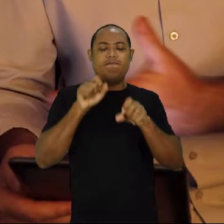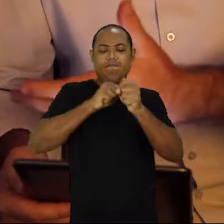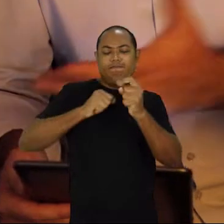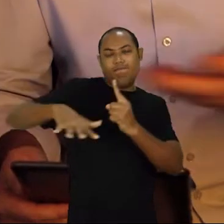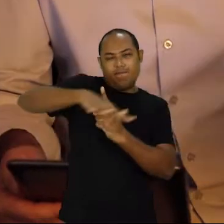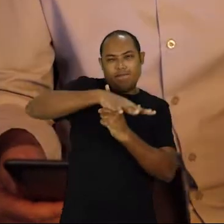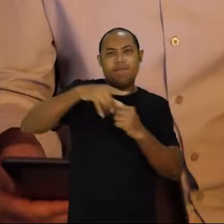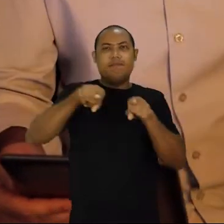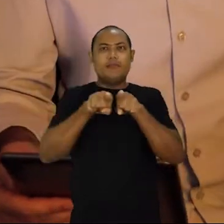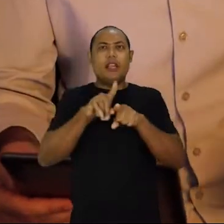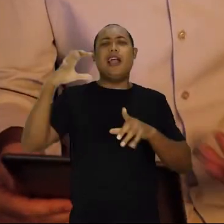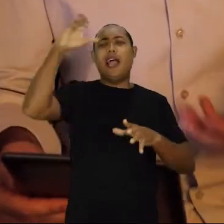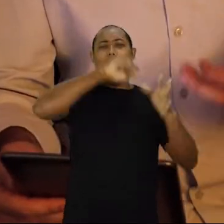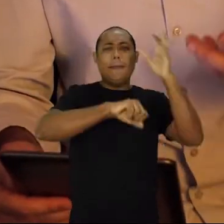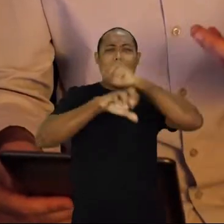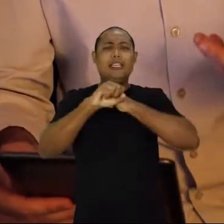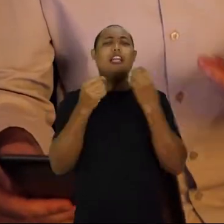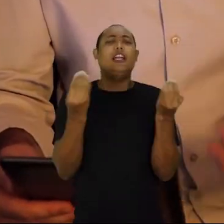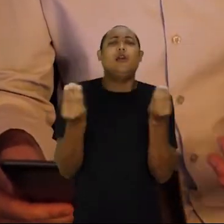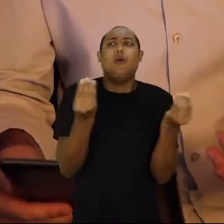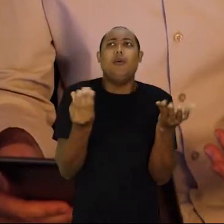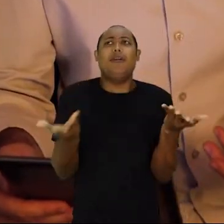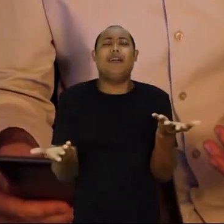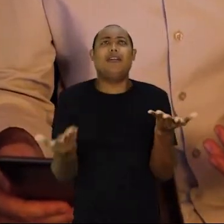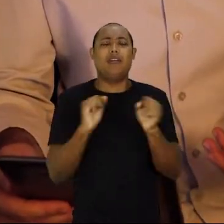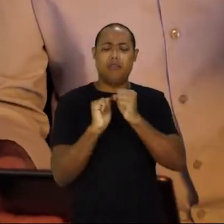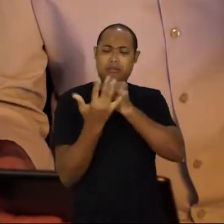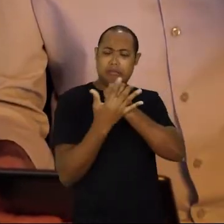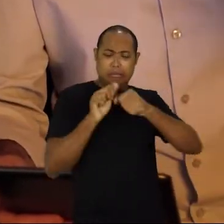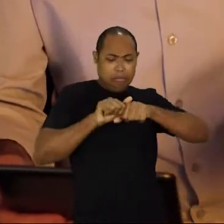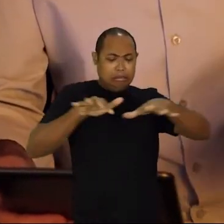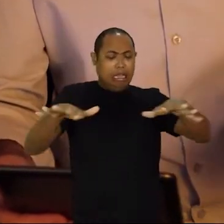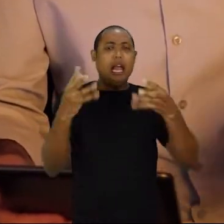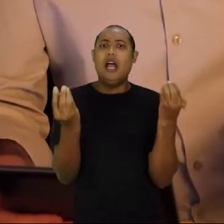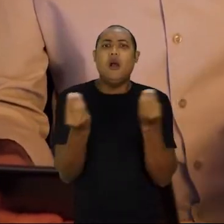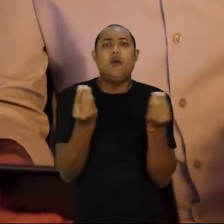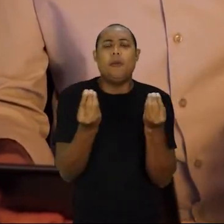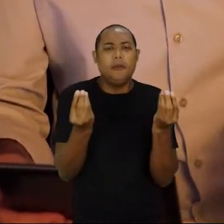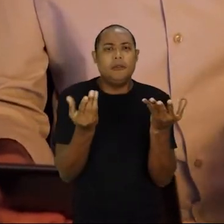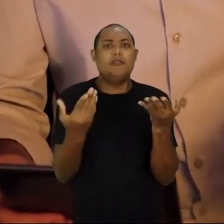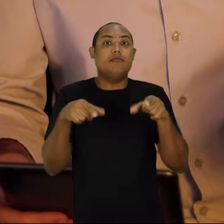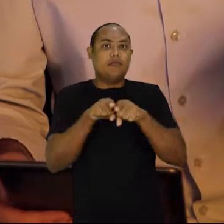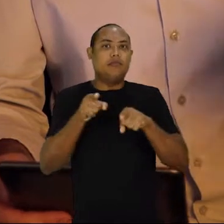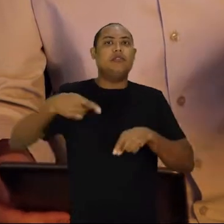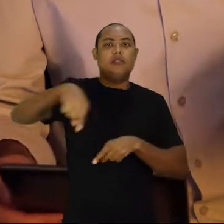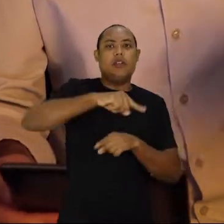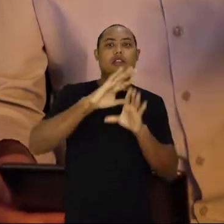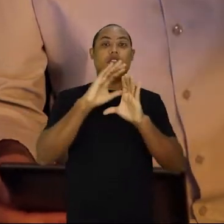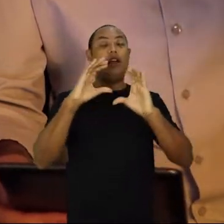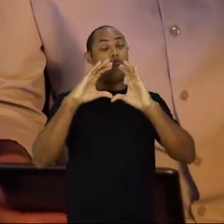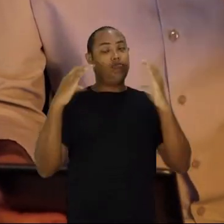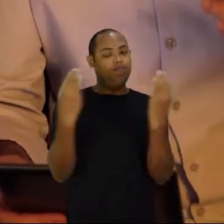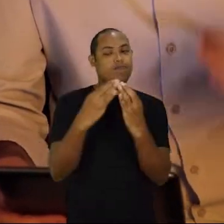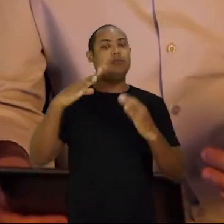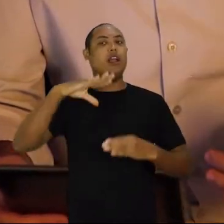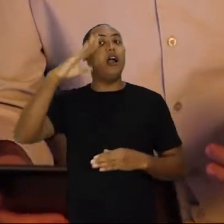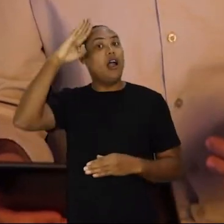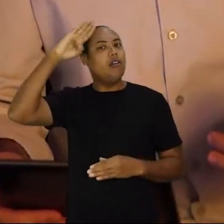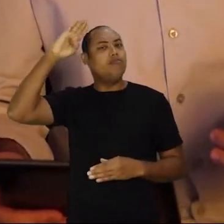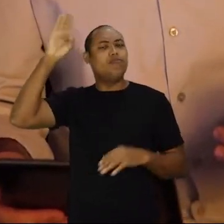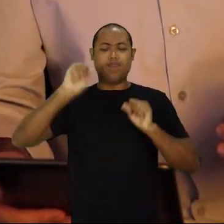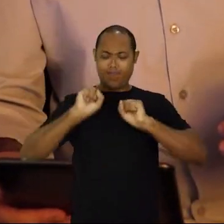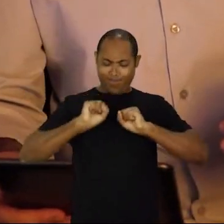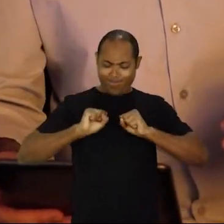para aprender a lidar com a pandemia. A nossa comunidade acadêmica ela fez um esforço